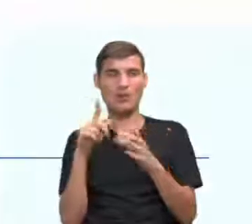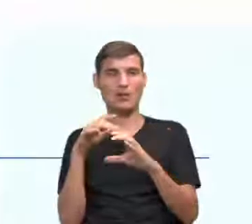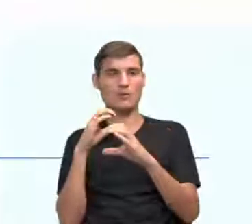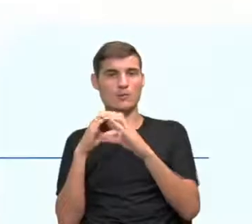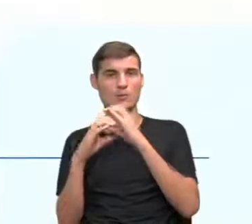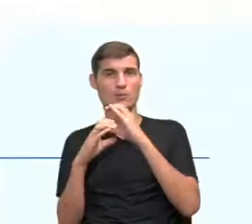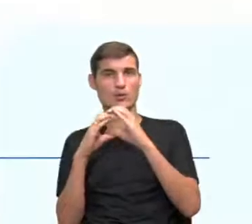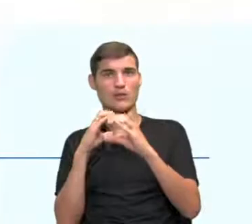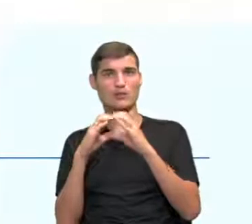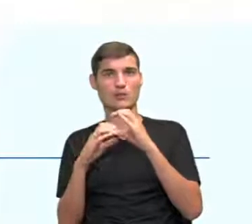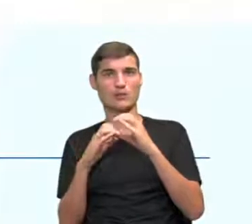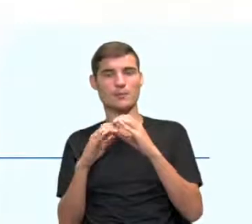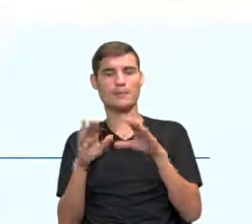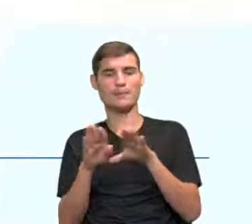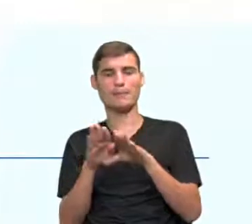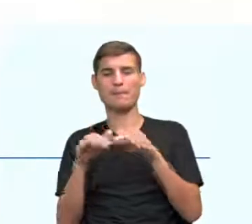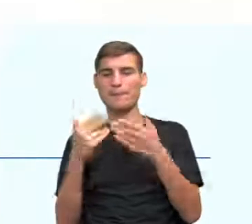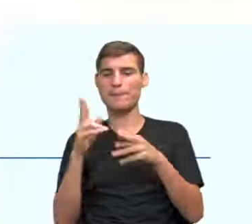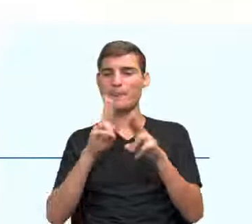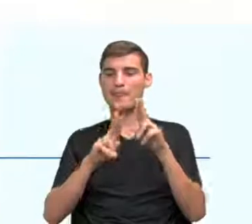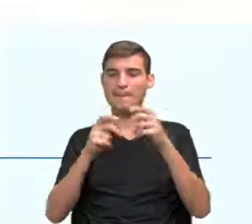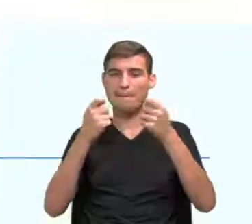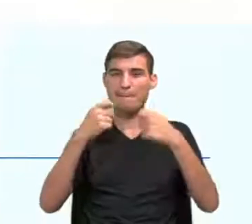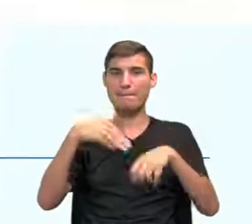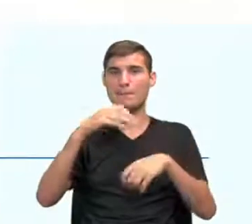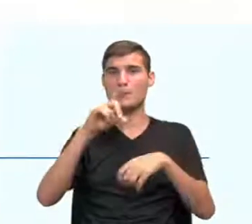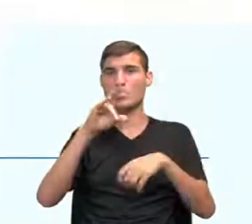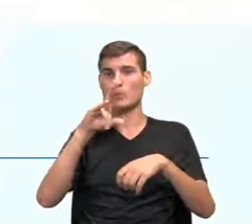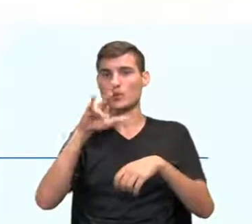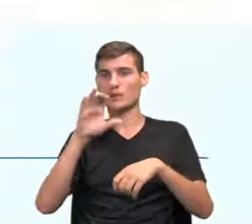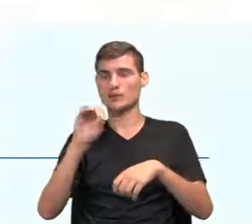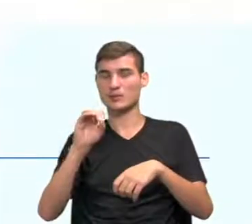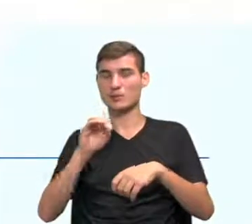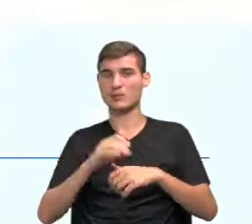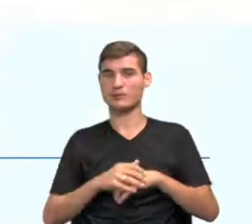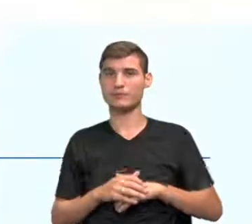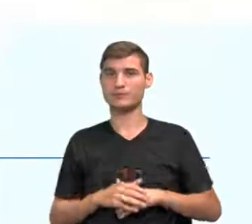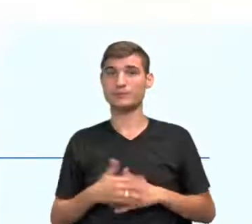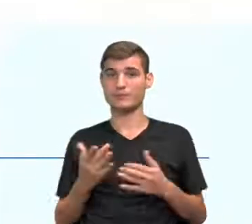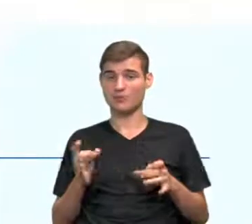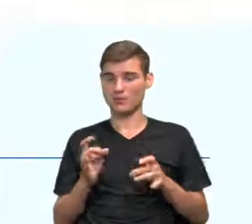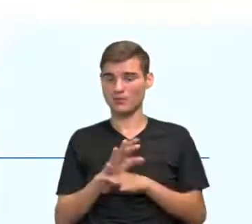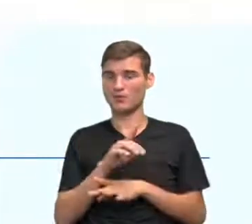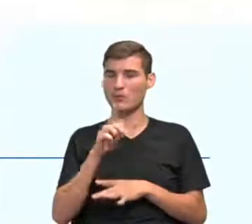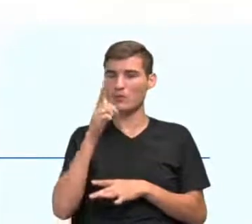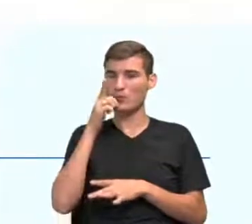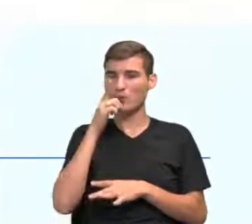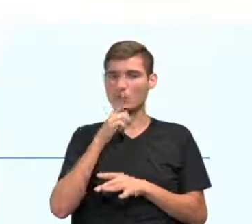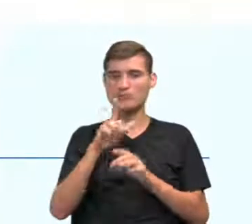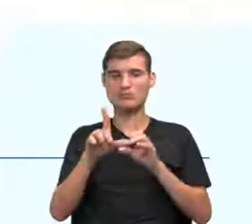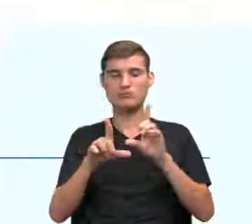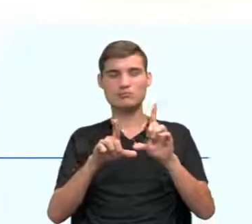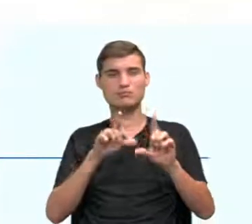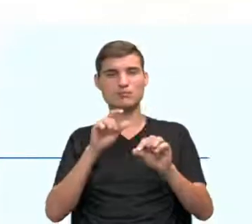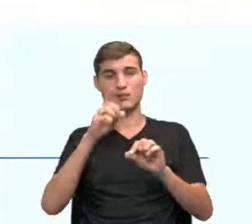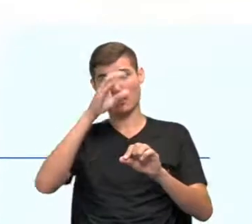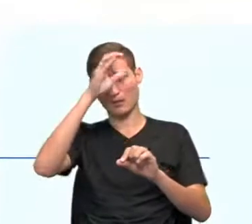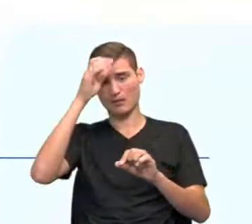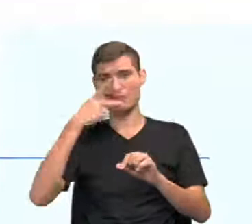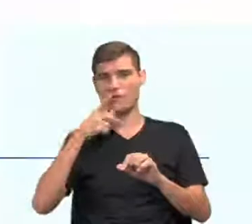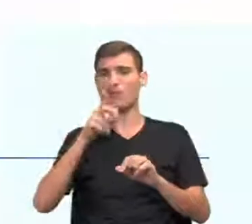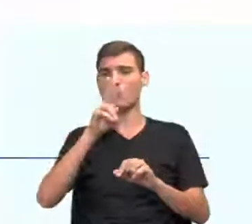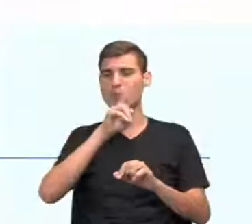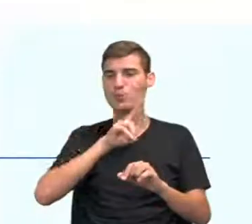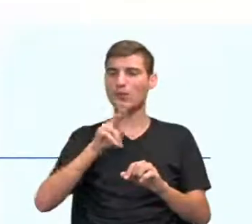comunicação e qual a necessidade de modulação. Com isso, você consegue definir para o cliente, falar, você